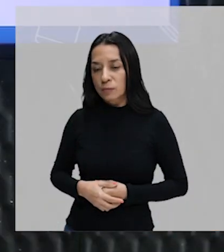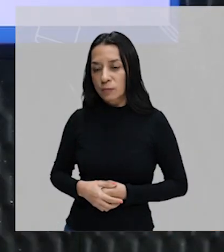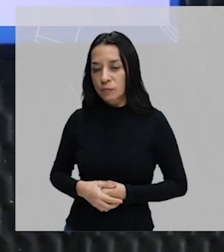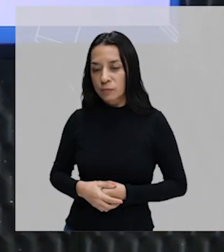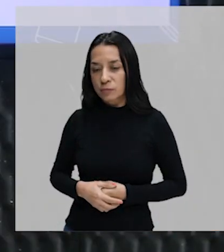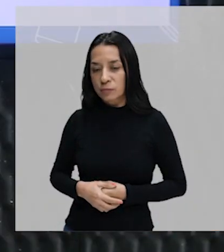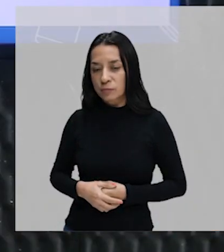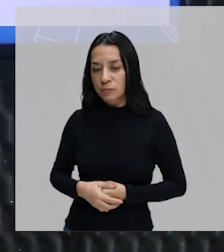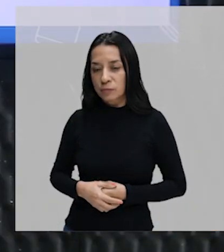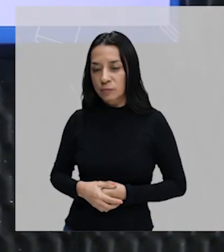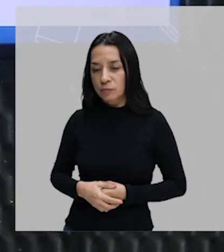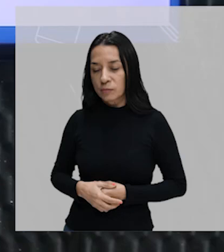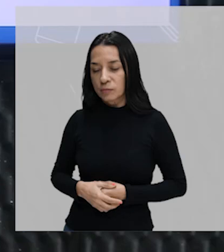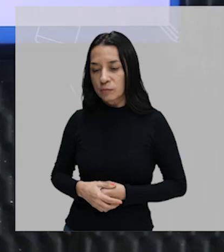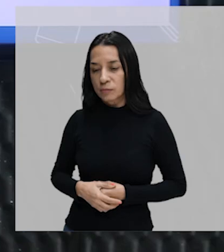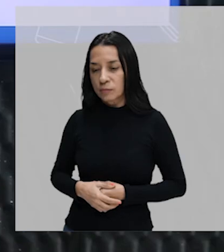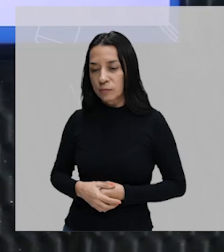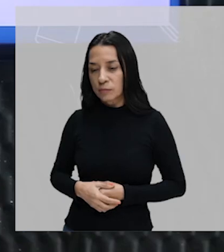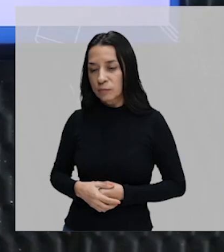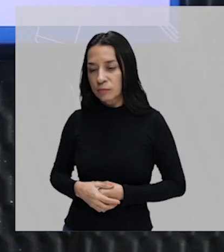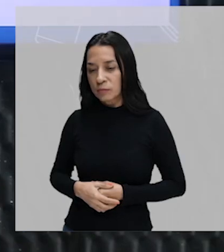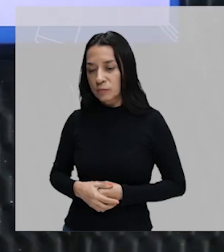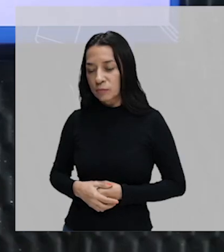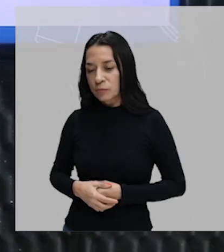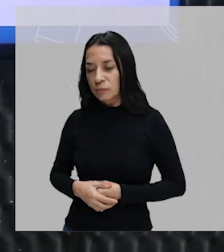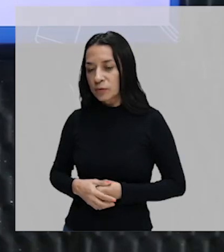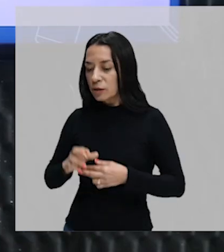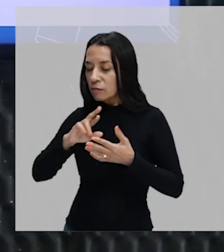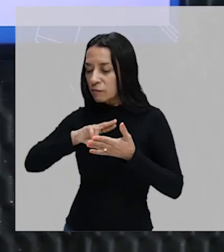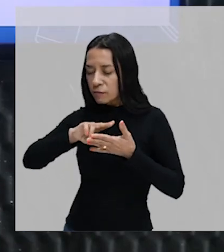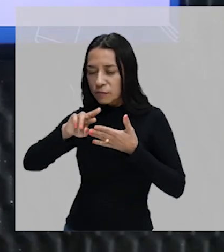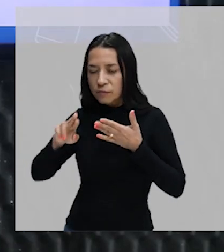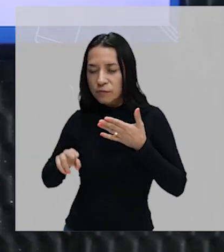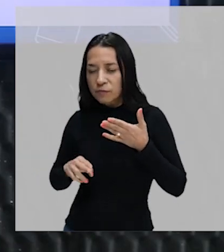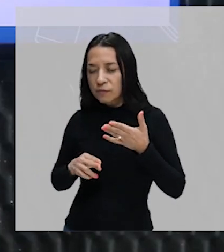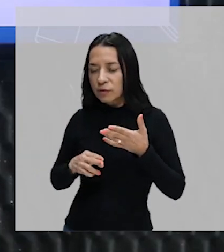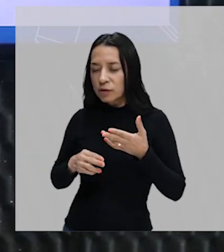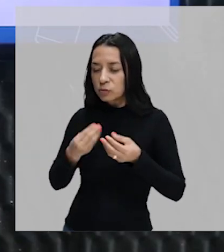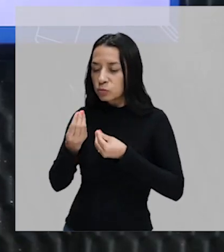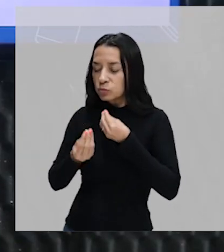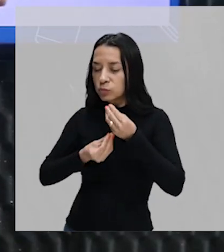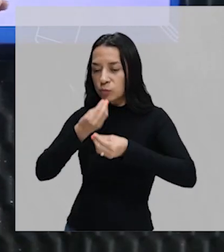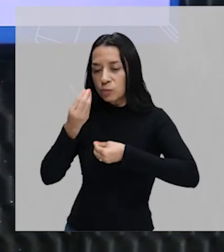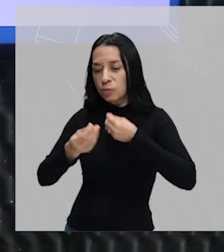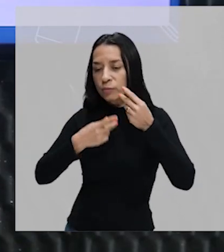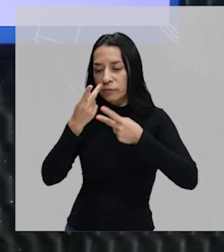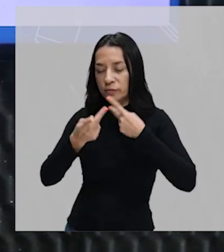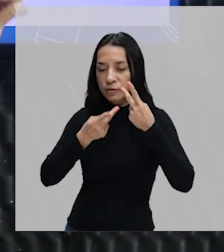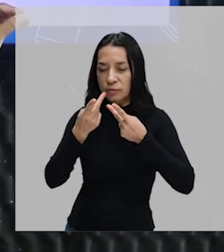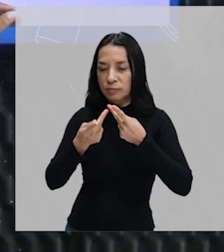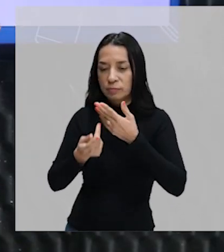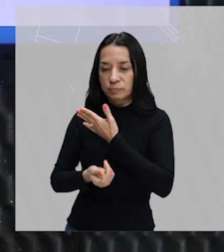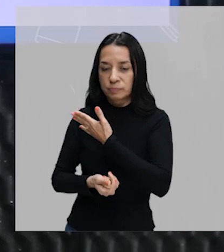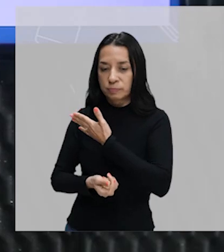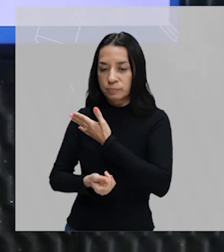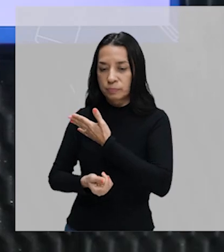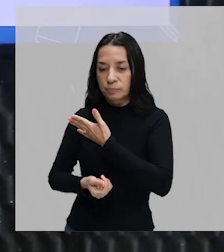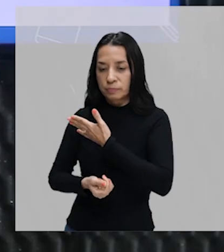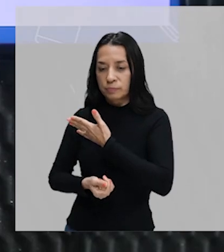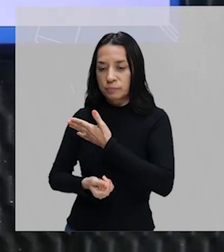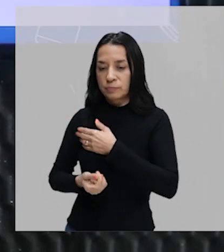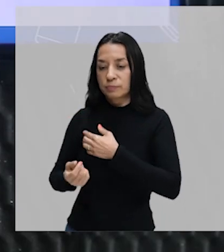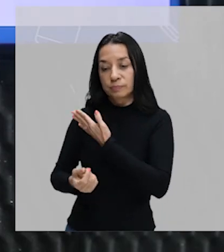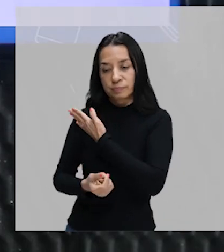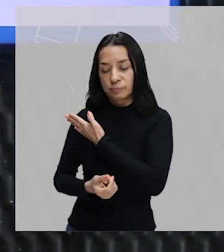angolenho, tá? Eu tenho várias formas de falar. Angolenho, angolenho ou angolano e angolana.